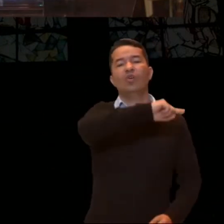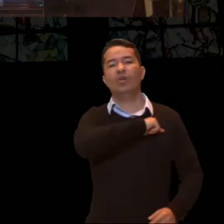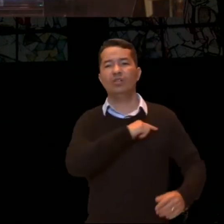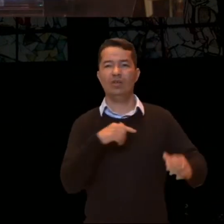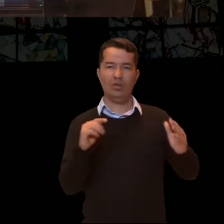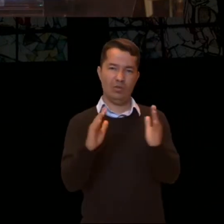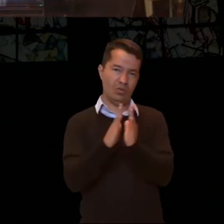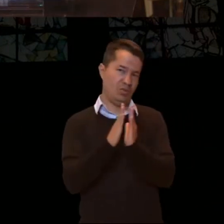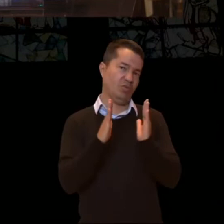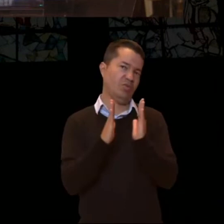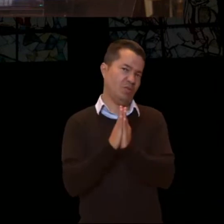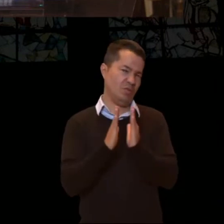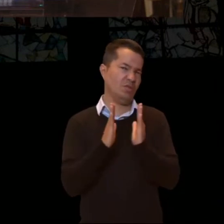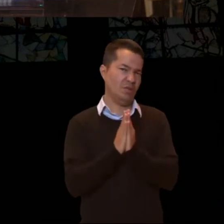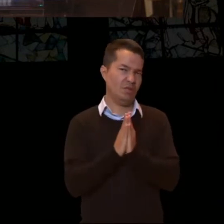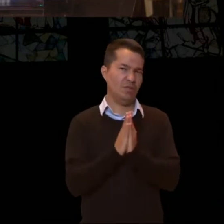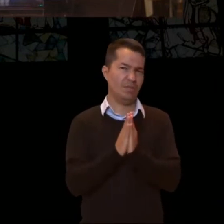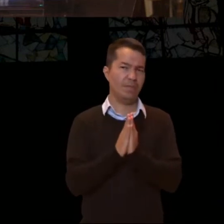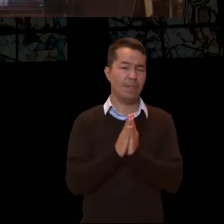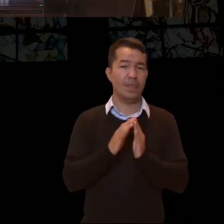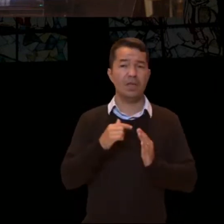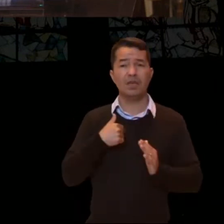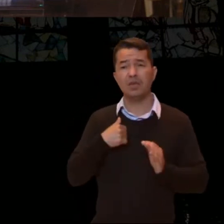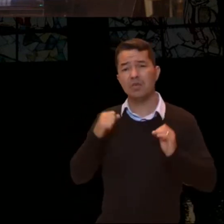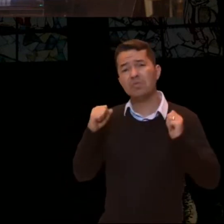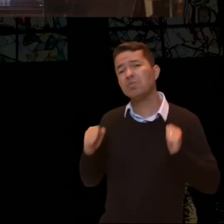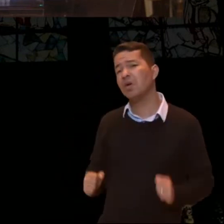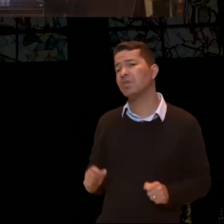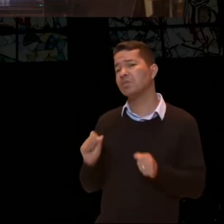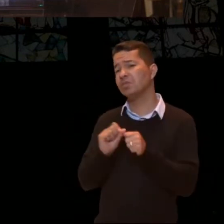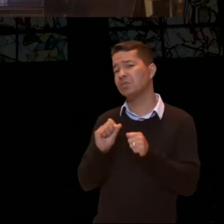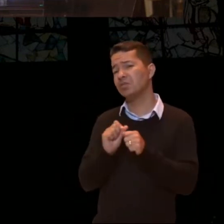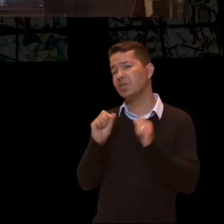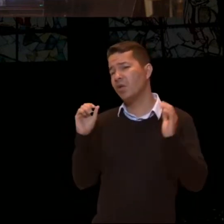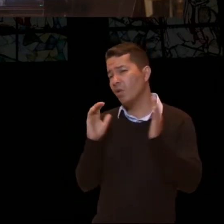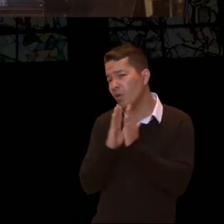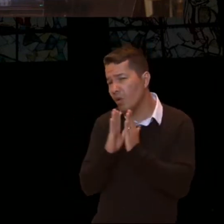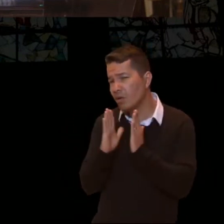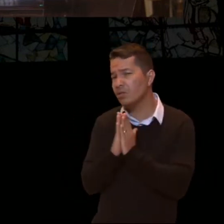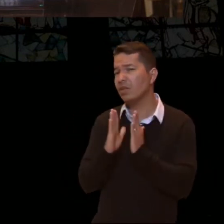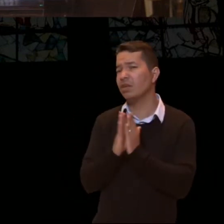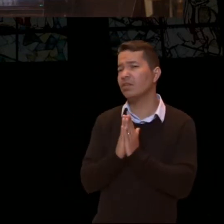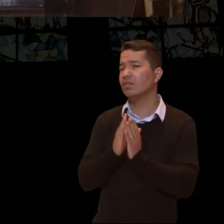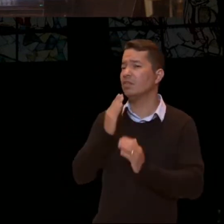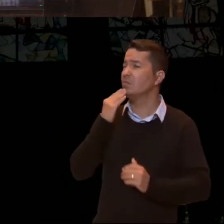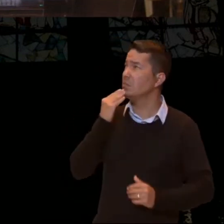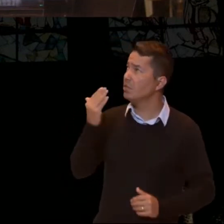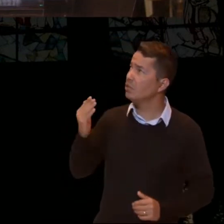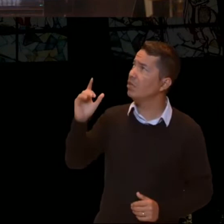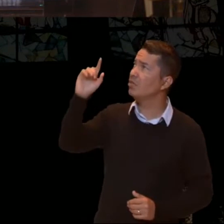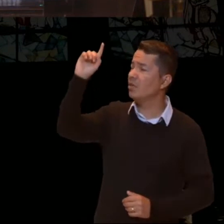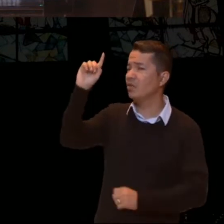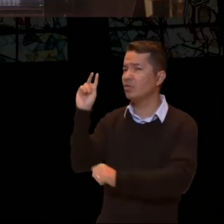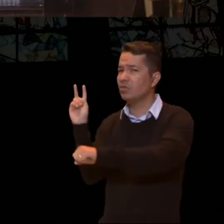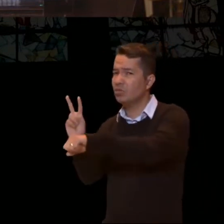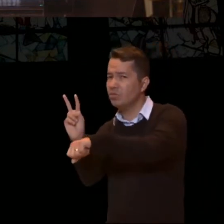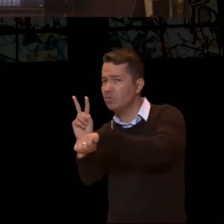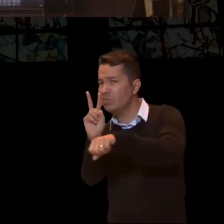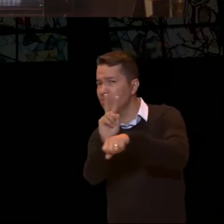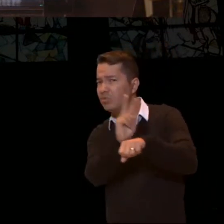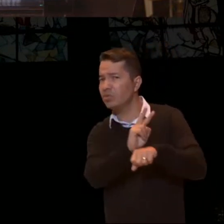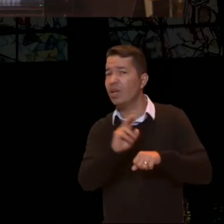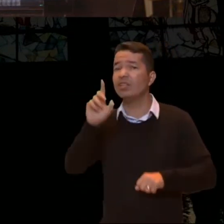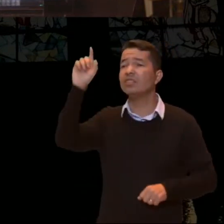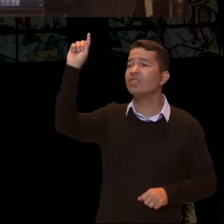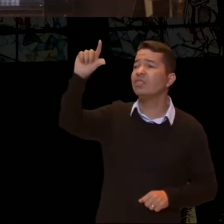orar, preparar as coisas para você, porque só o Senhor pode dizer: estou escolhendo você para você fazer